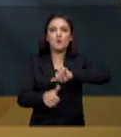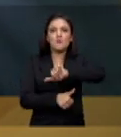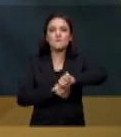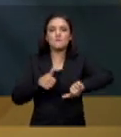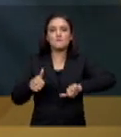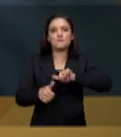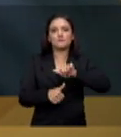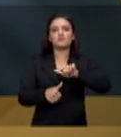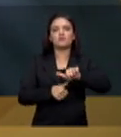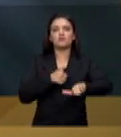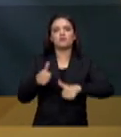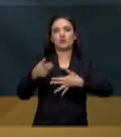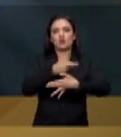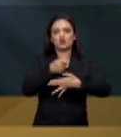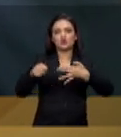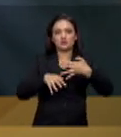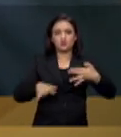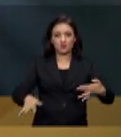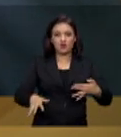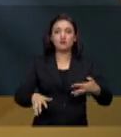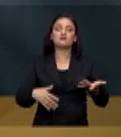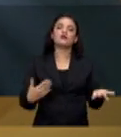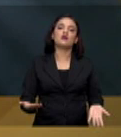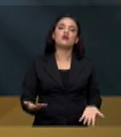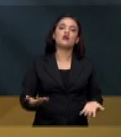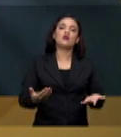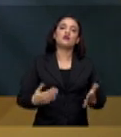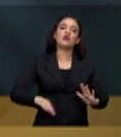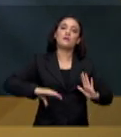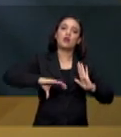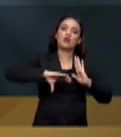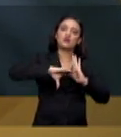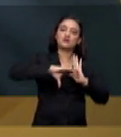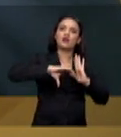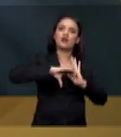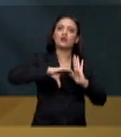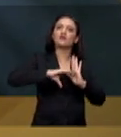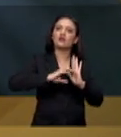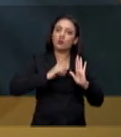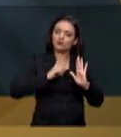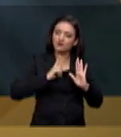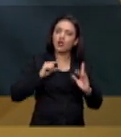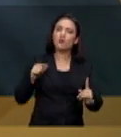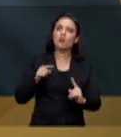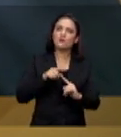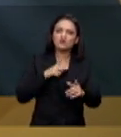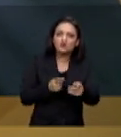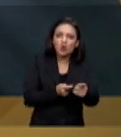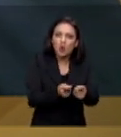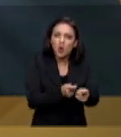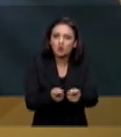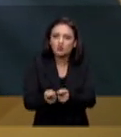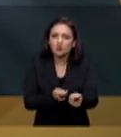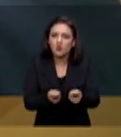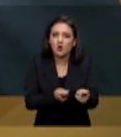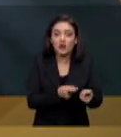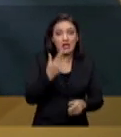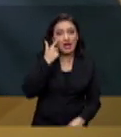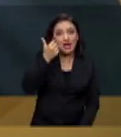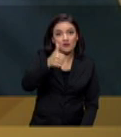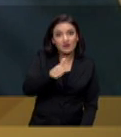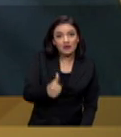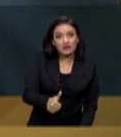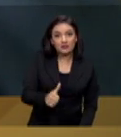já se dirige na direção de atender à pretensão social de controle, examinando sobre os poderes exercidos